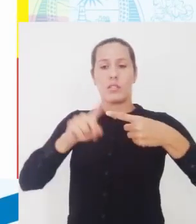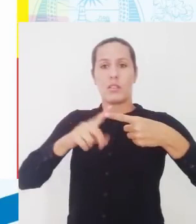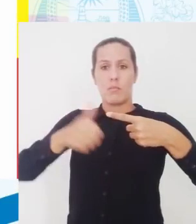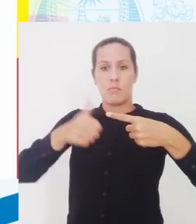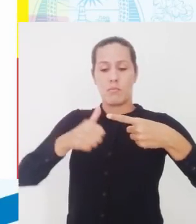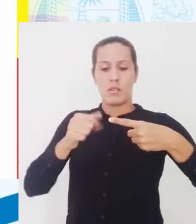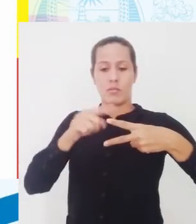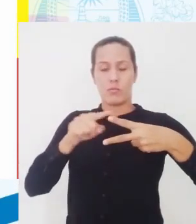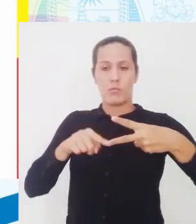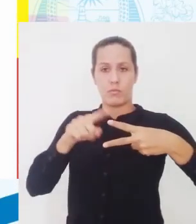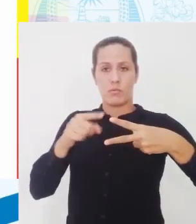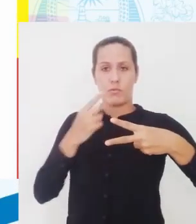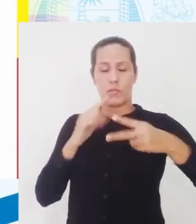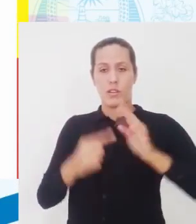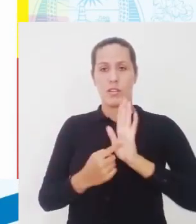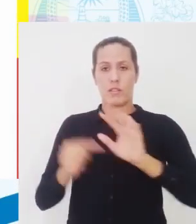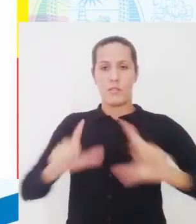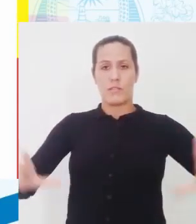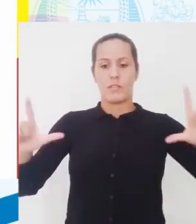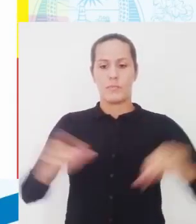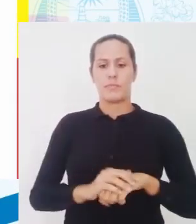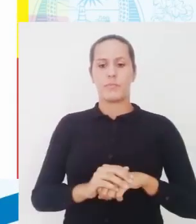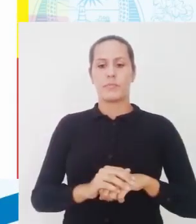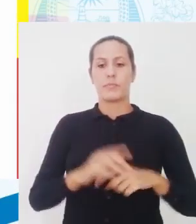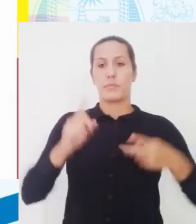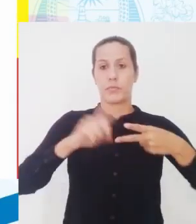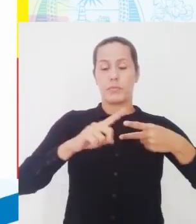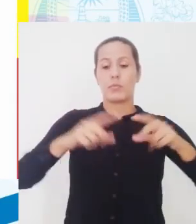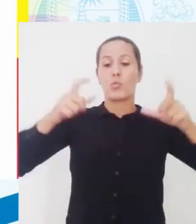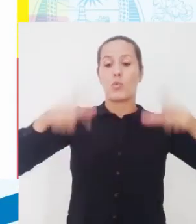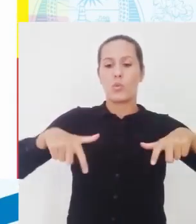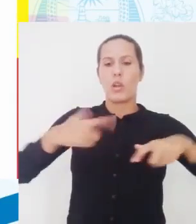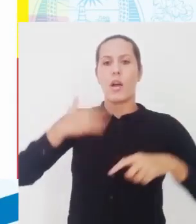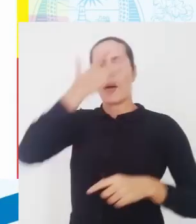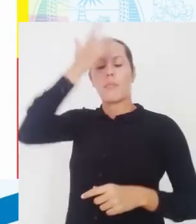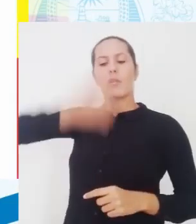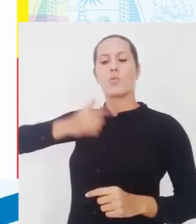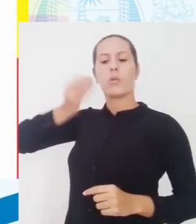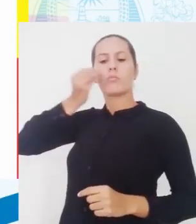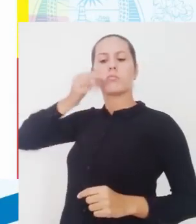ver, enxergar algo. Local de onde se vê melhor.